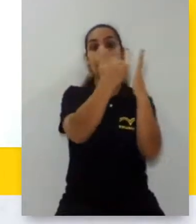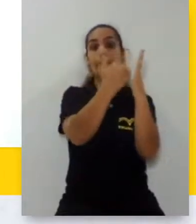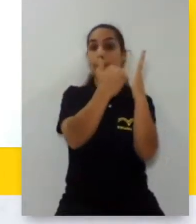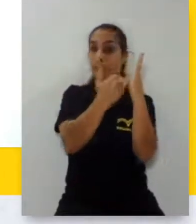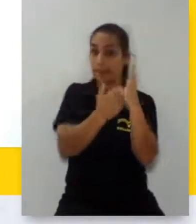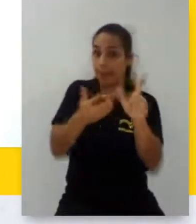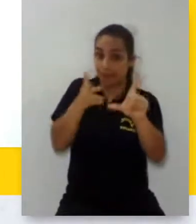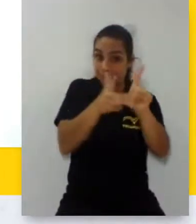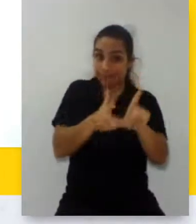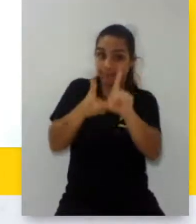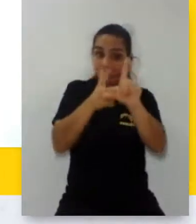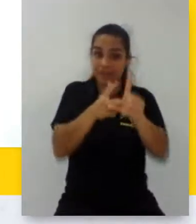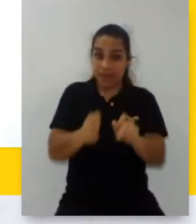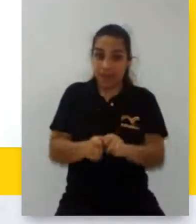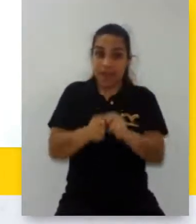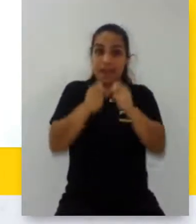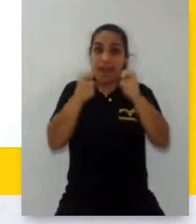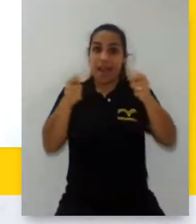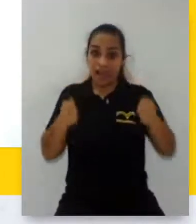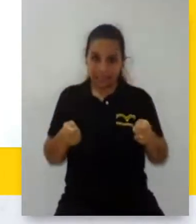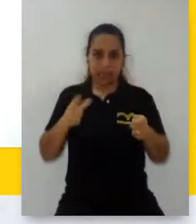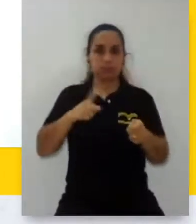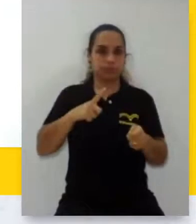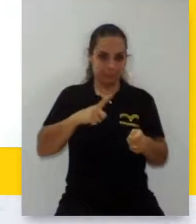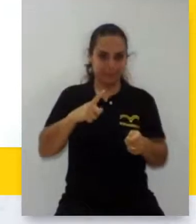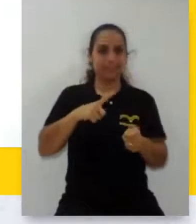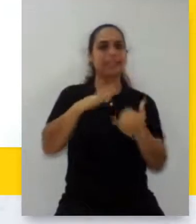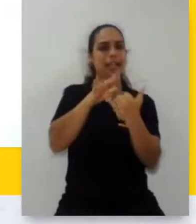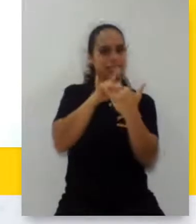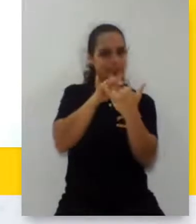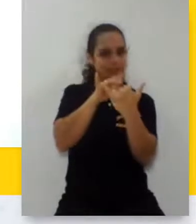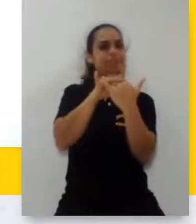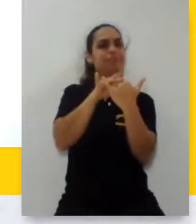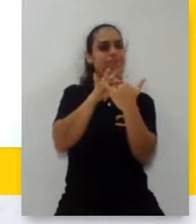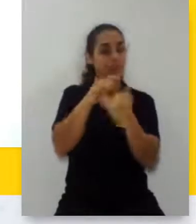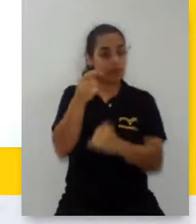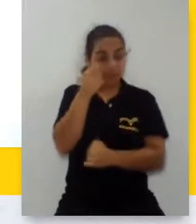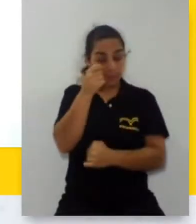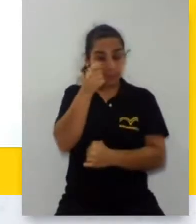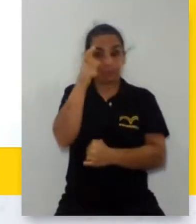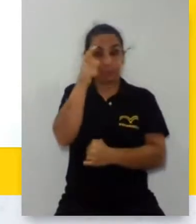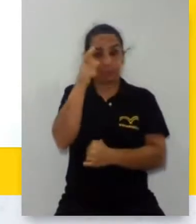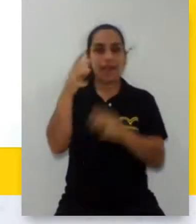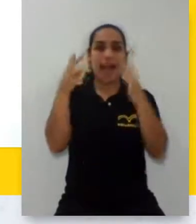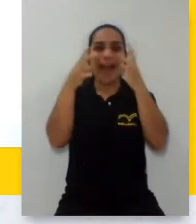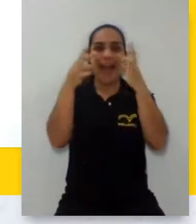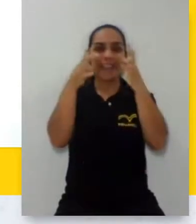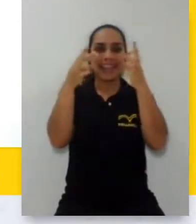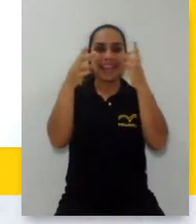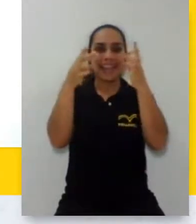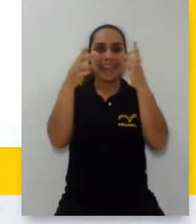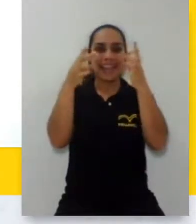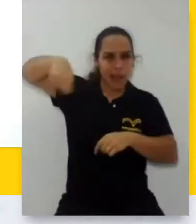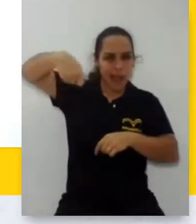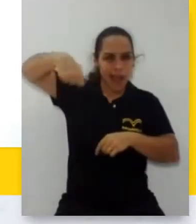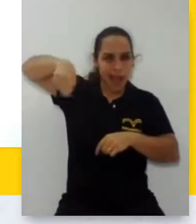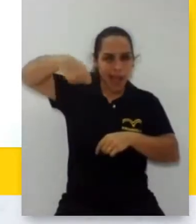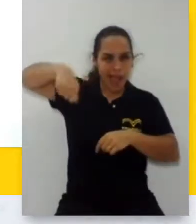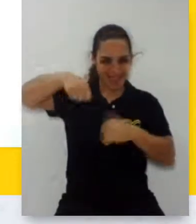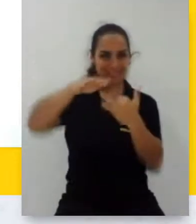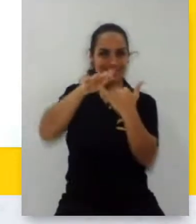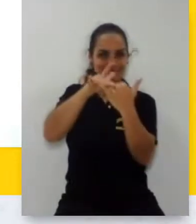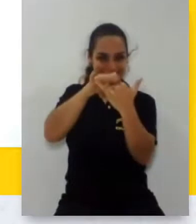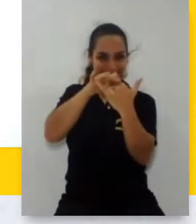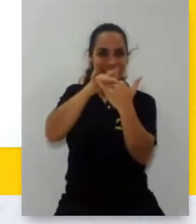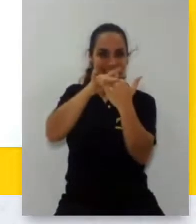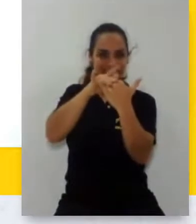né, no canal, então fiquem ligados no canal, coloquem lá o sininho, né, habilitem o sininho para vocês receberem as